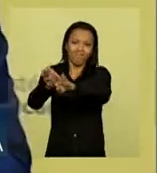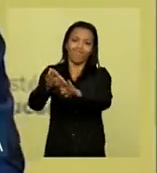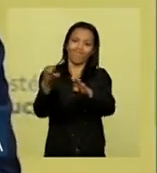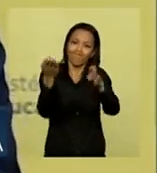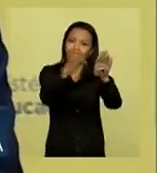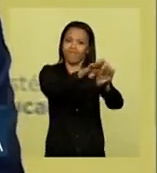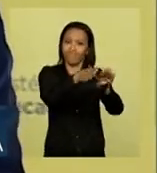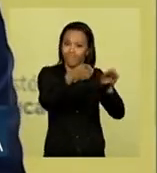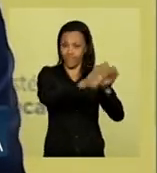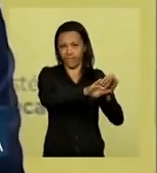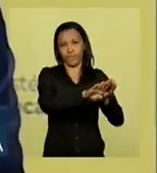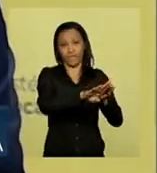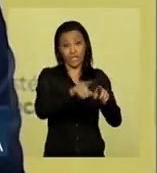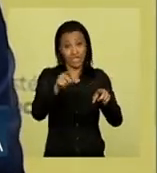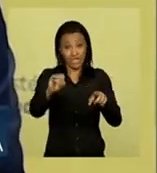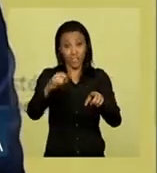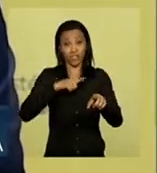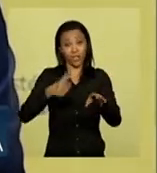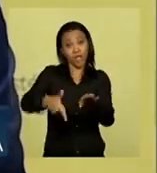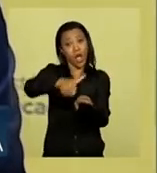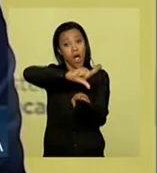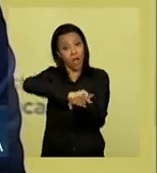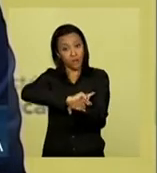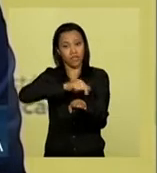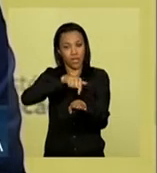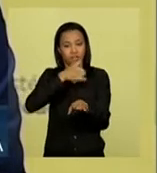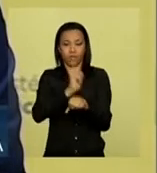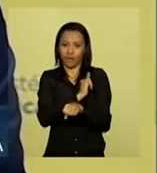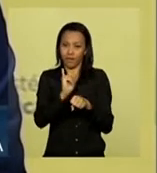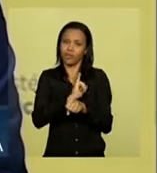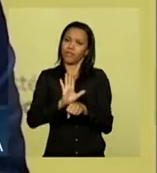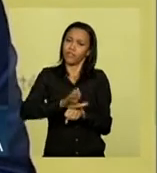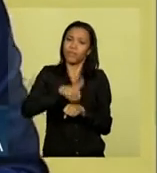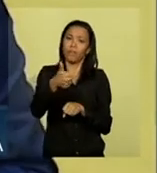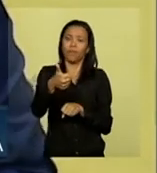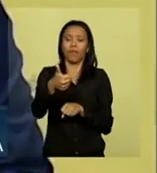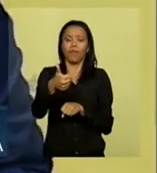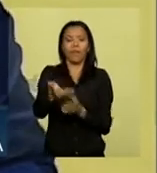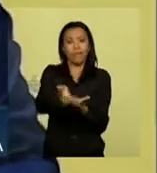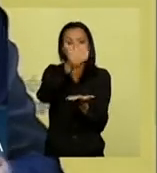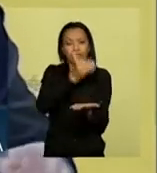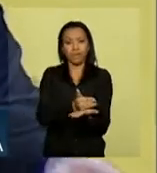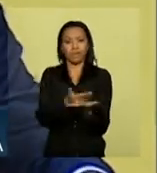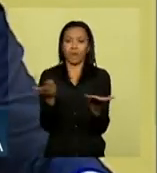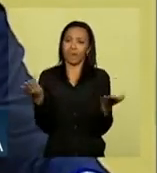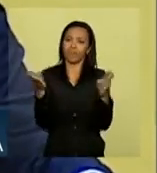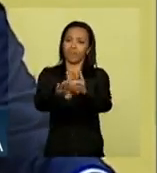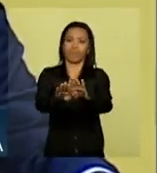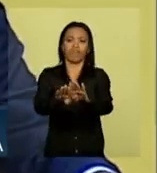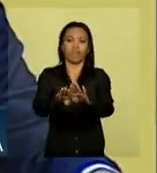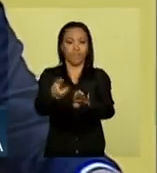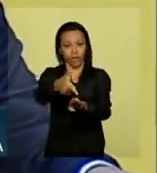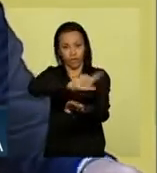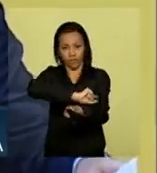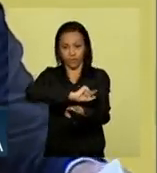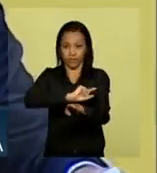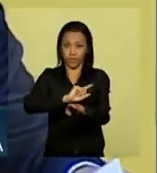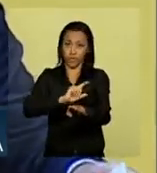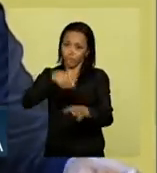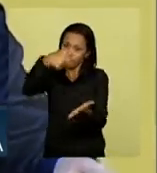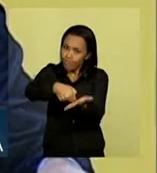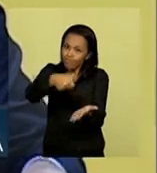teremos todos os antecipar a essa situação e nós temos tomado medidas duras em relação